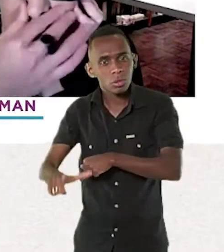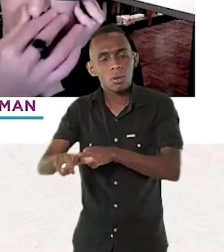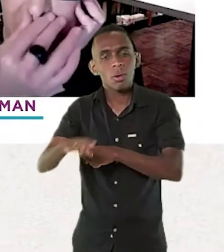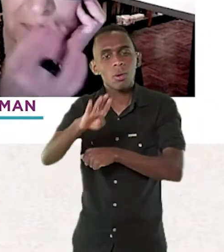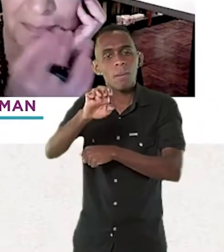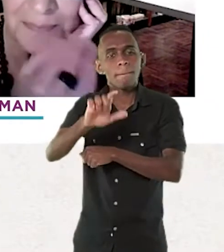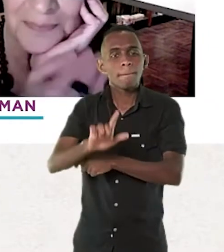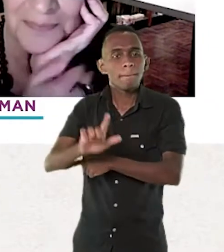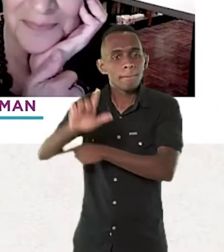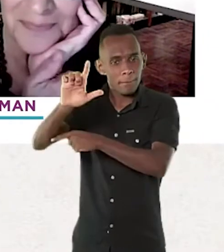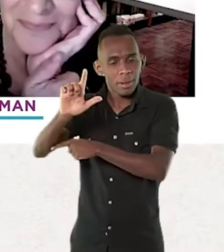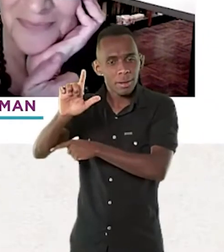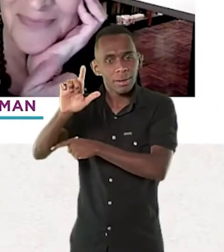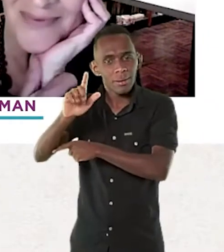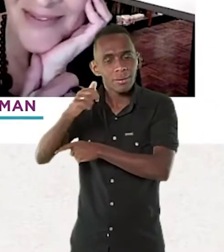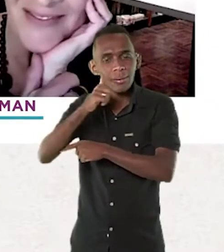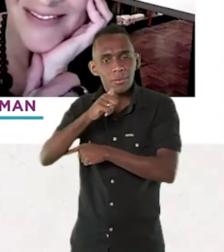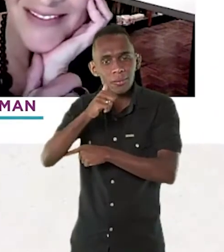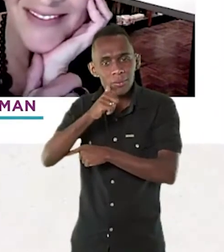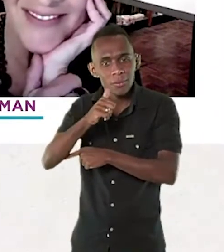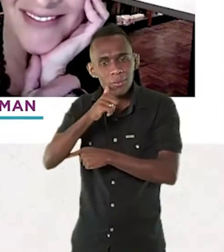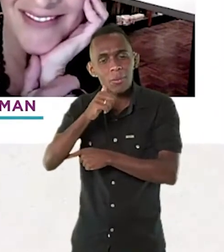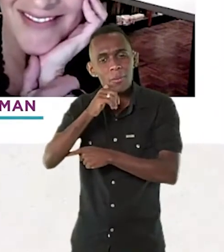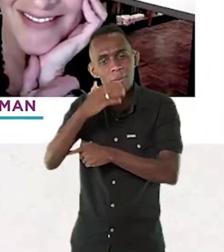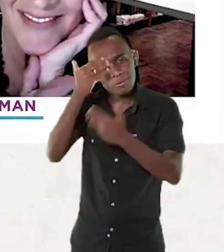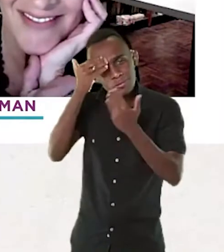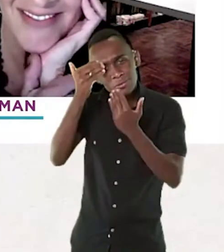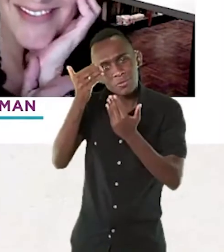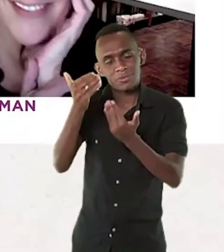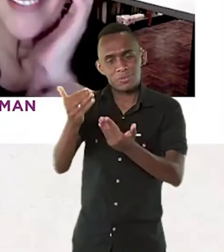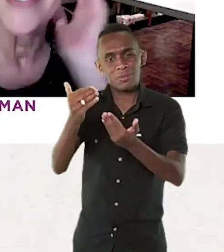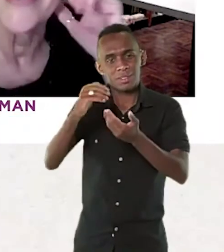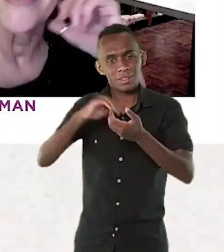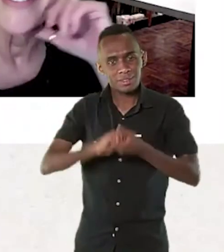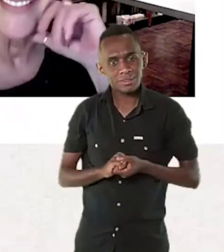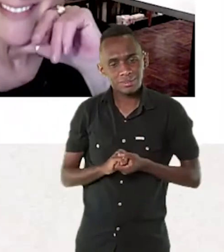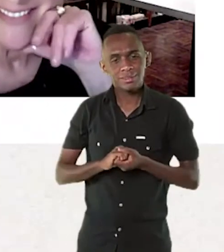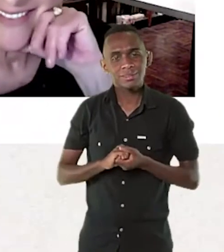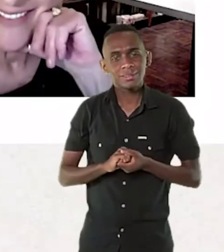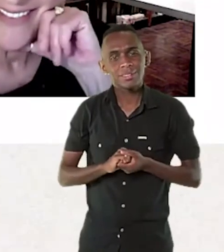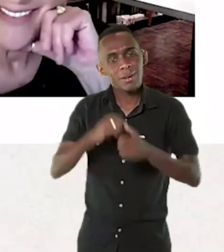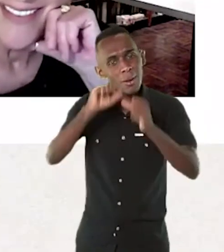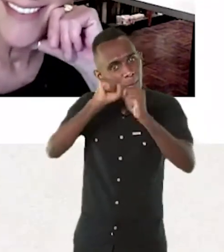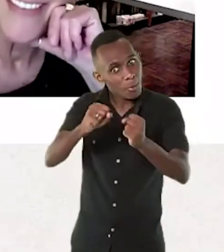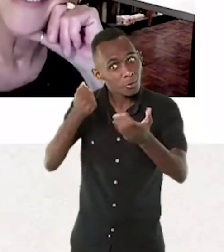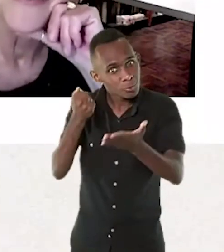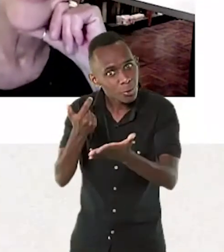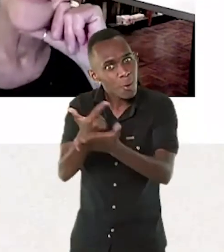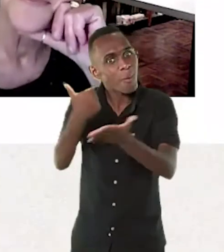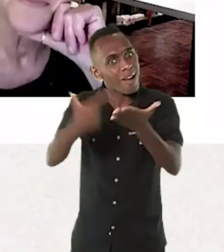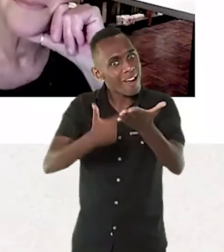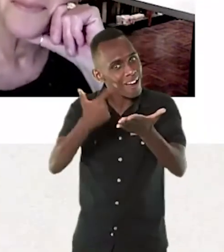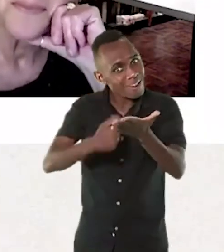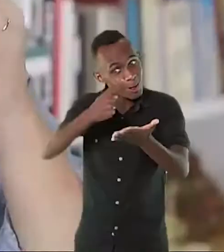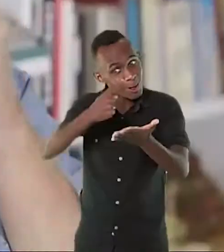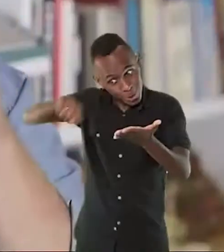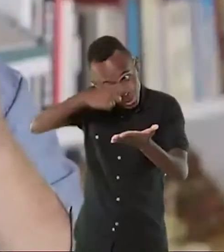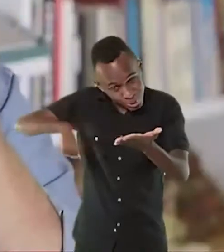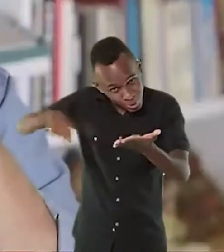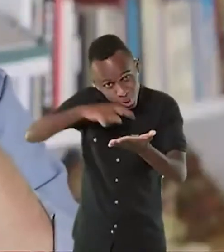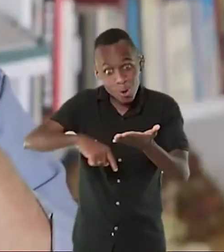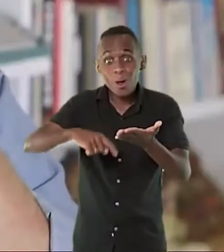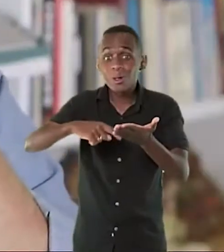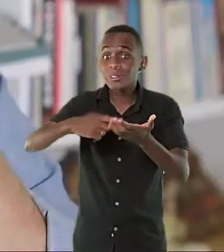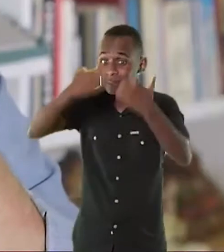muito obrigado. Já tem ali o link de compra da Ubu Editora Direto, podem comprar, porque nós estamos aqui falando do